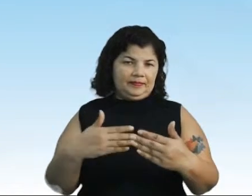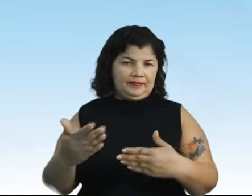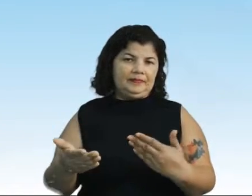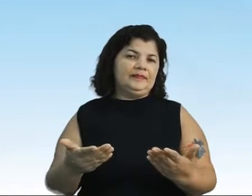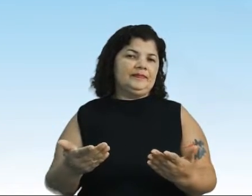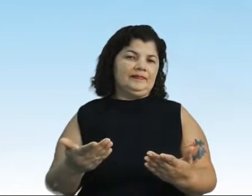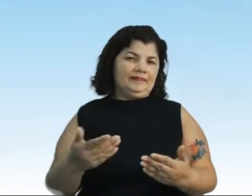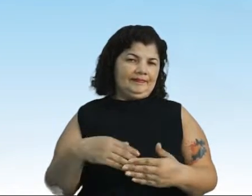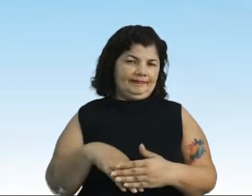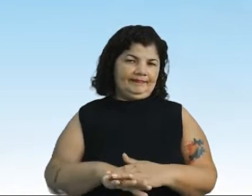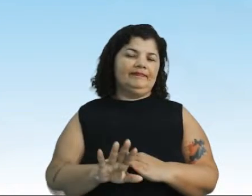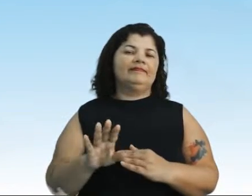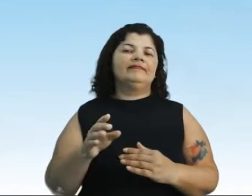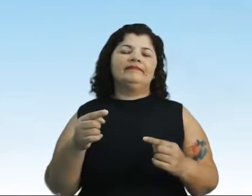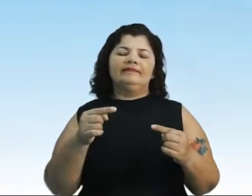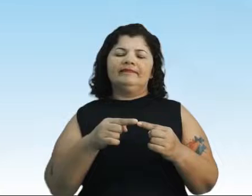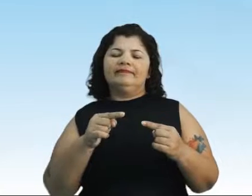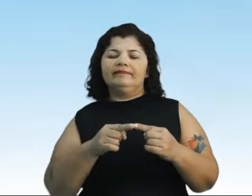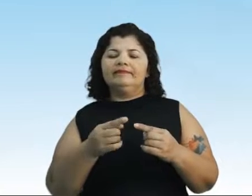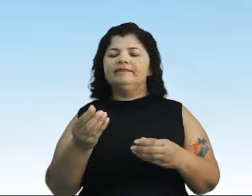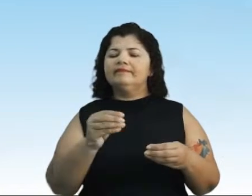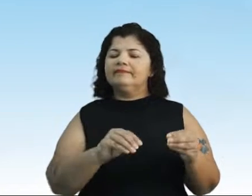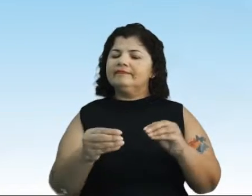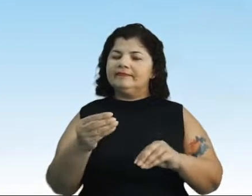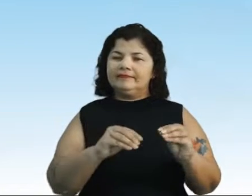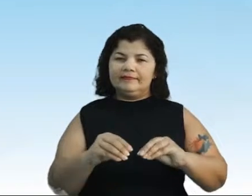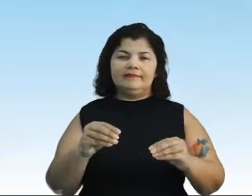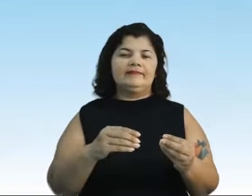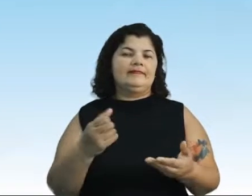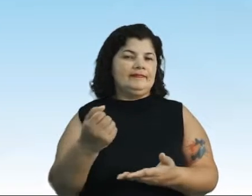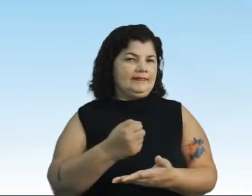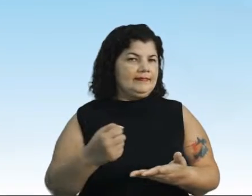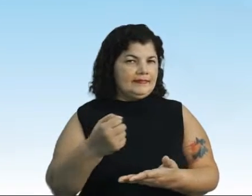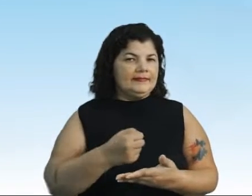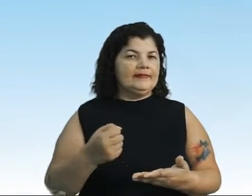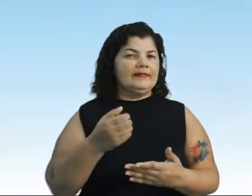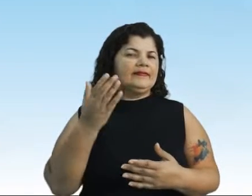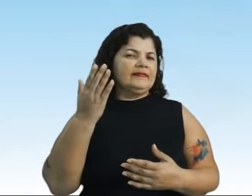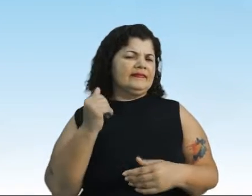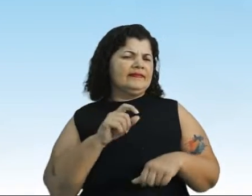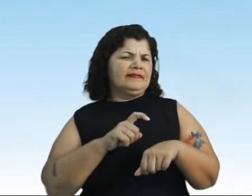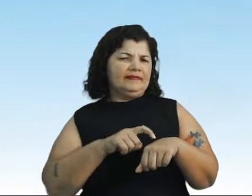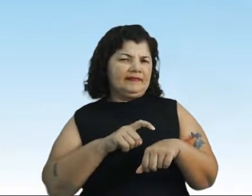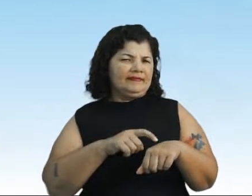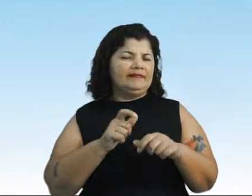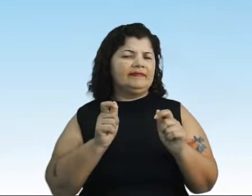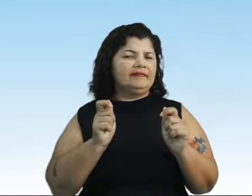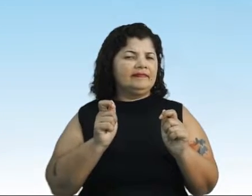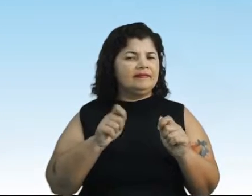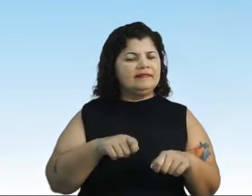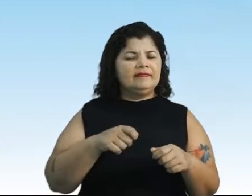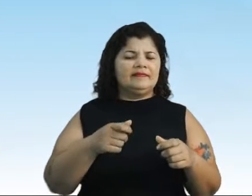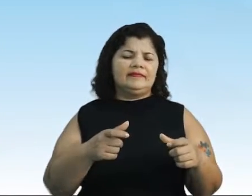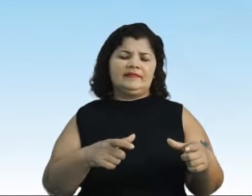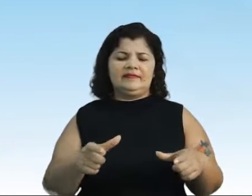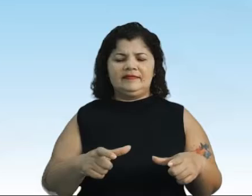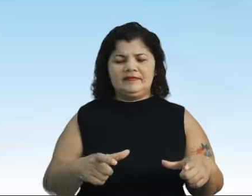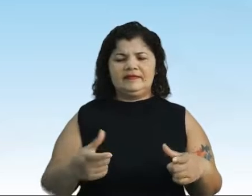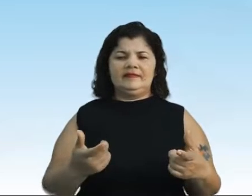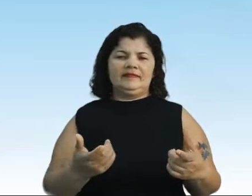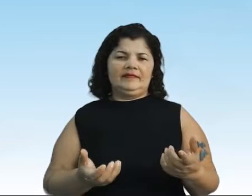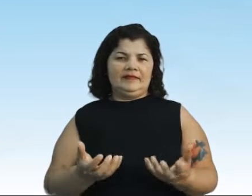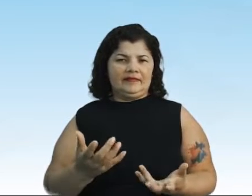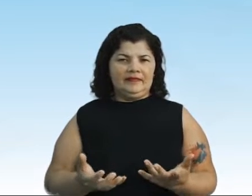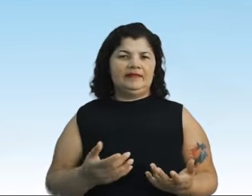por exemplo, de combinar ingredientes, de saber o tempo certo de cozimento, de retirar e, claro,